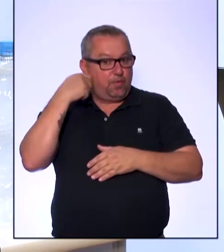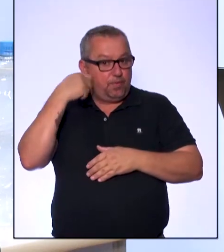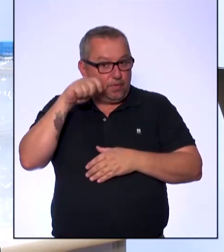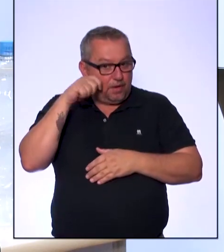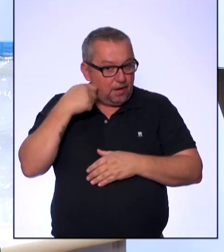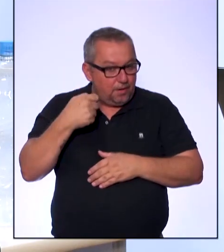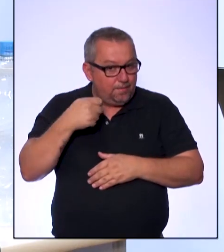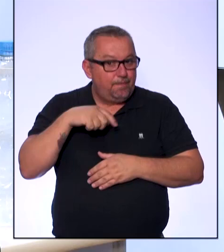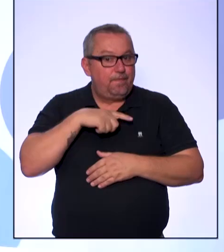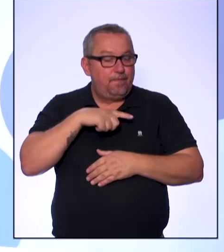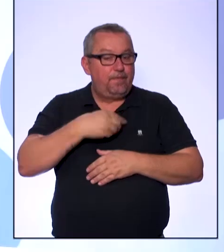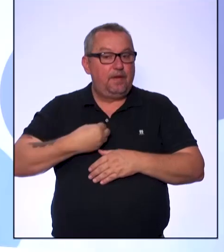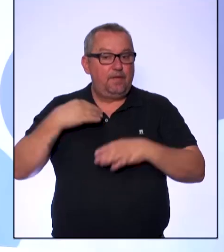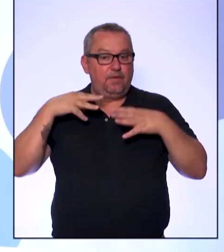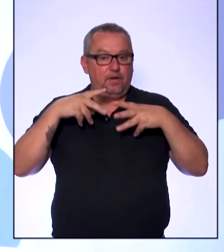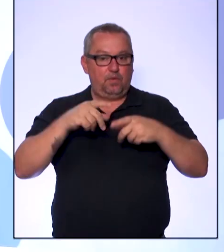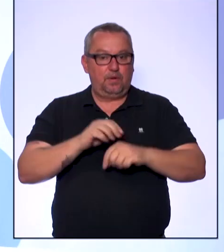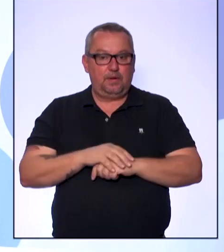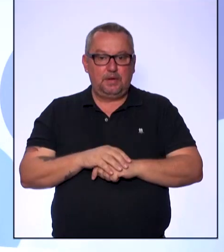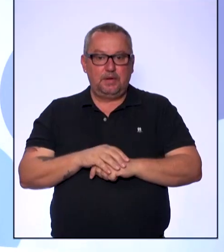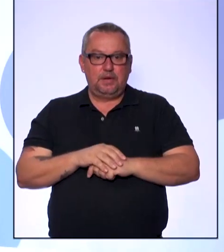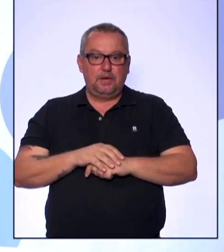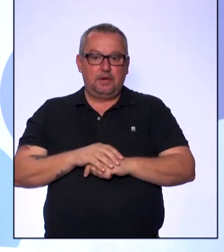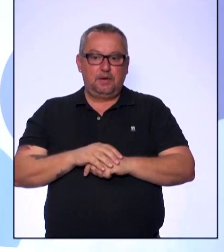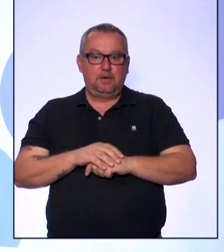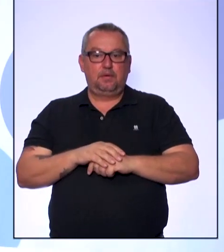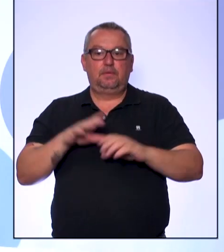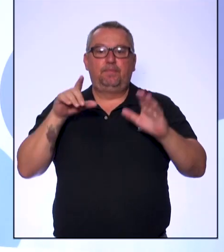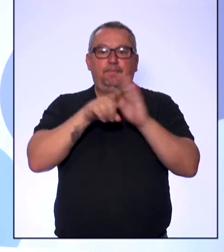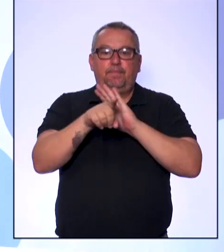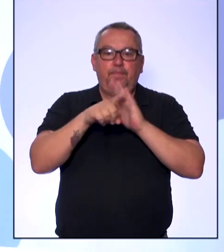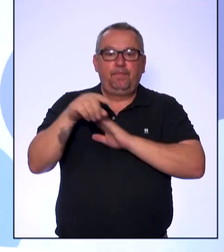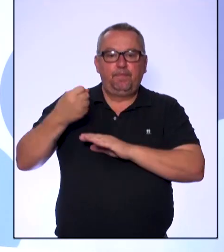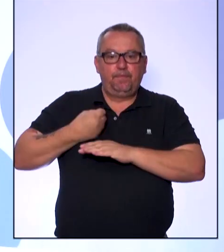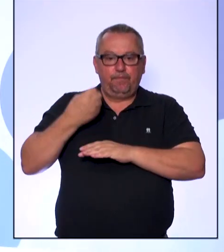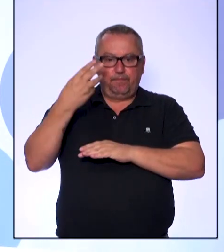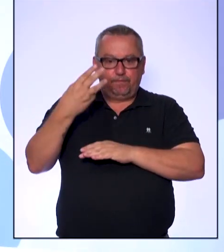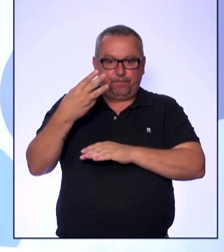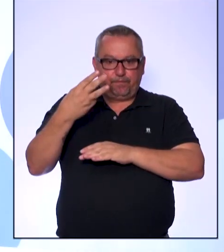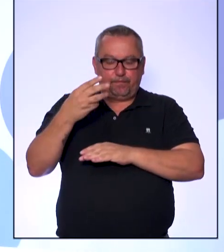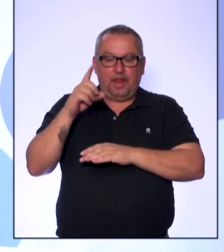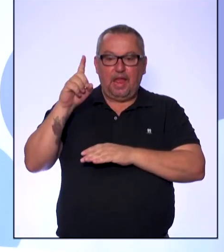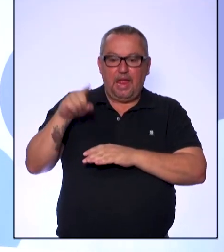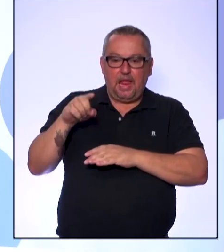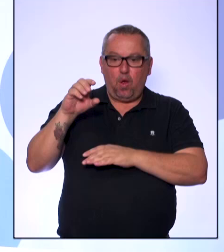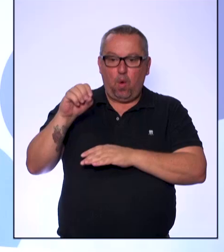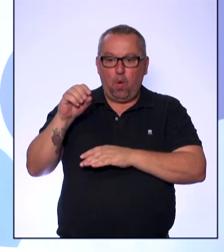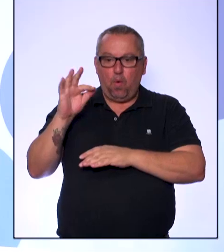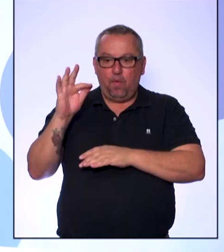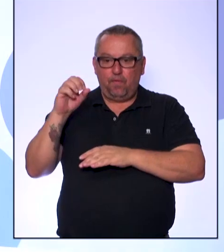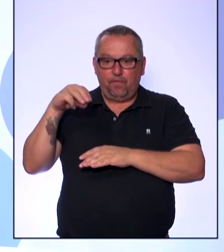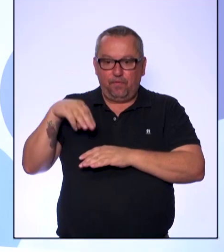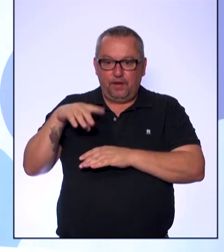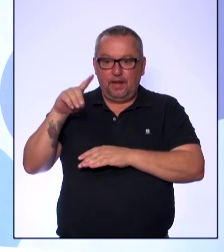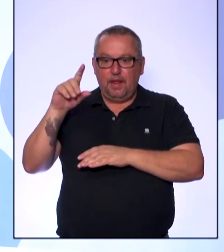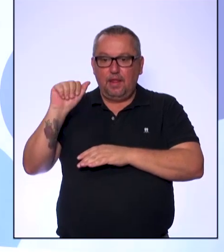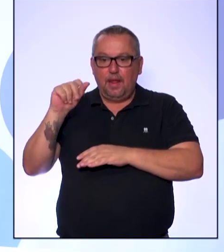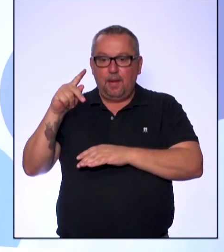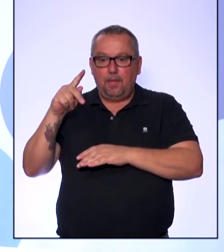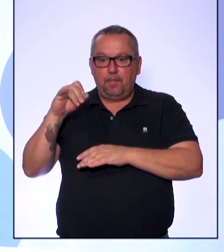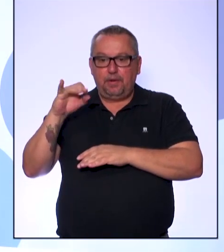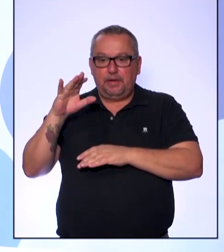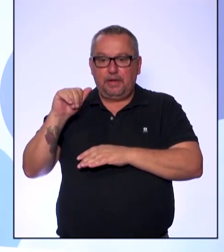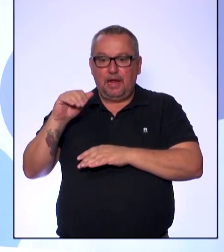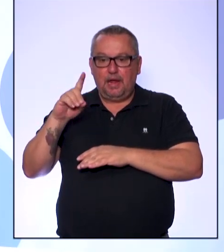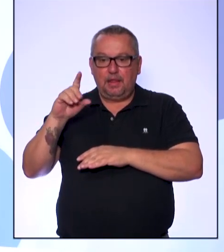trabalhar isso a vida inteira. Deixa eu ver se eu entendi direito, professora. A pergunta 3, a frase "é o fim da picada", no texto 1, remete a uma expressão popular, né? O fim